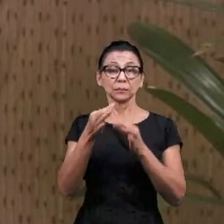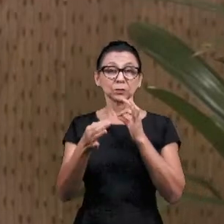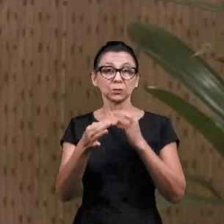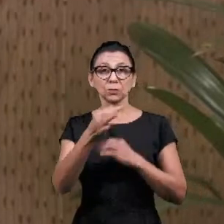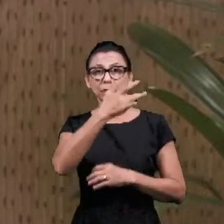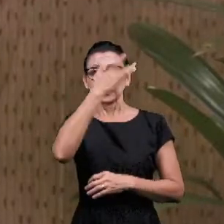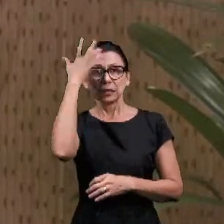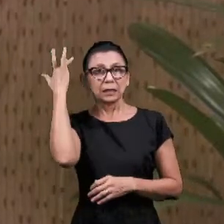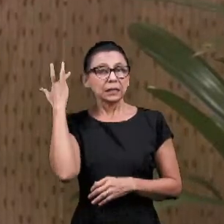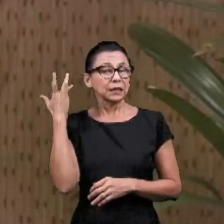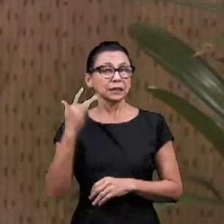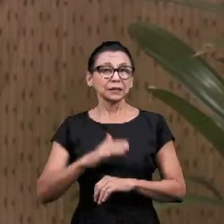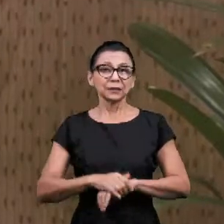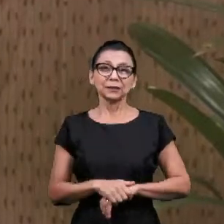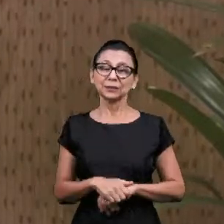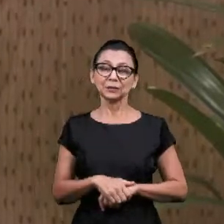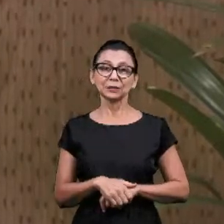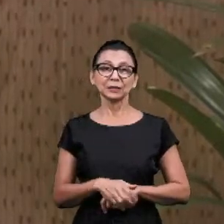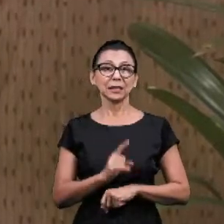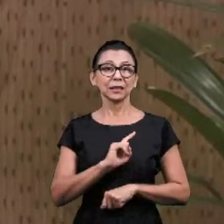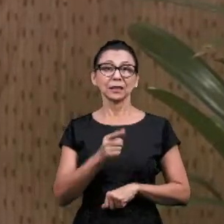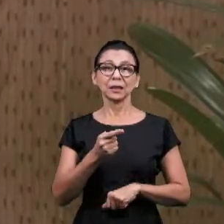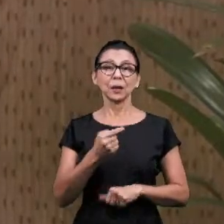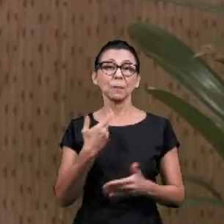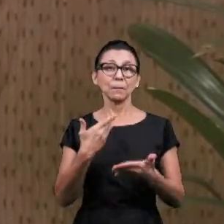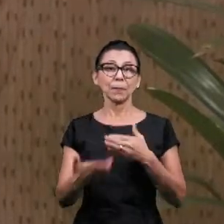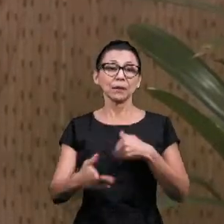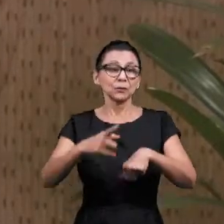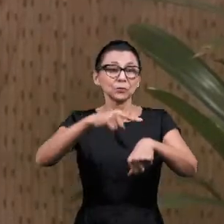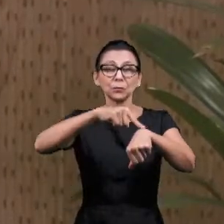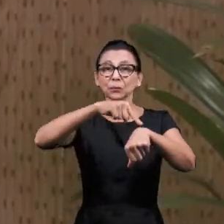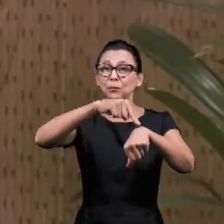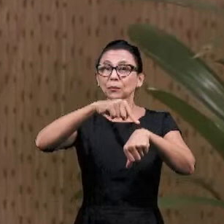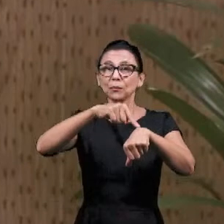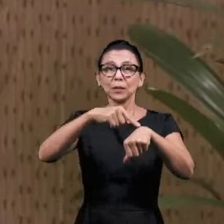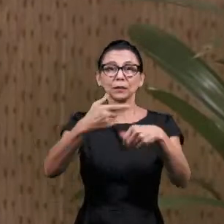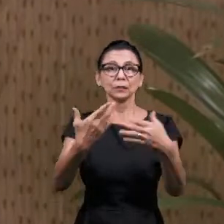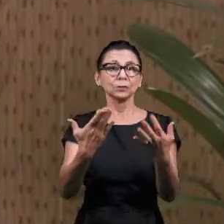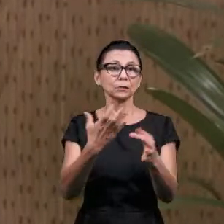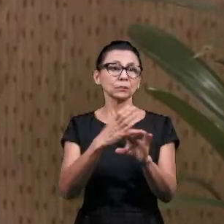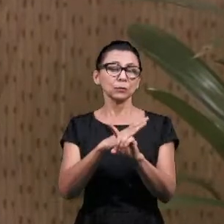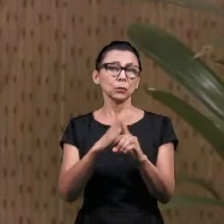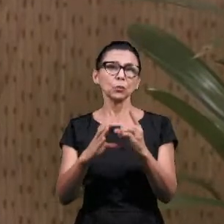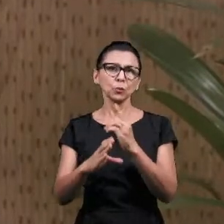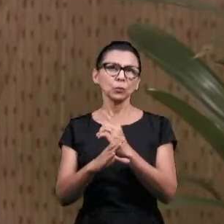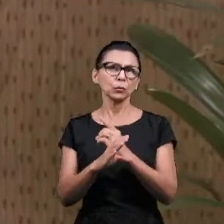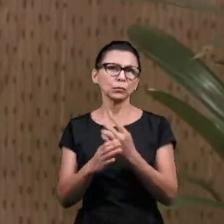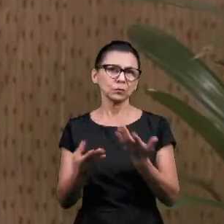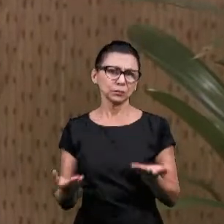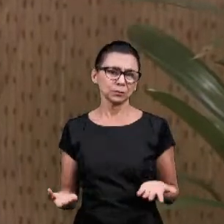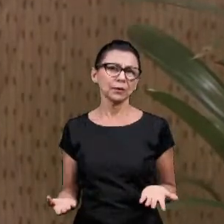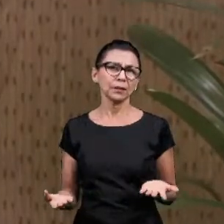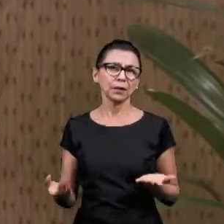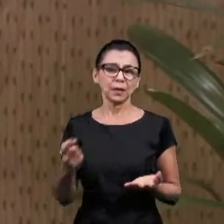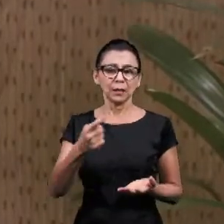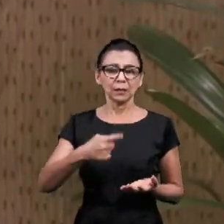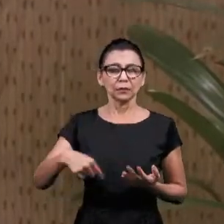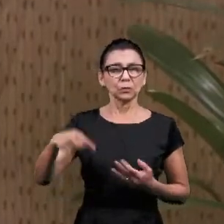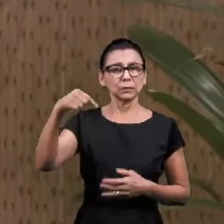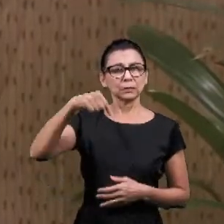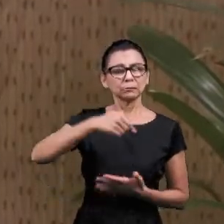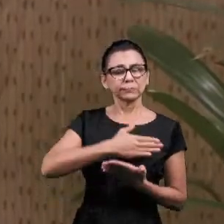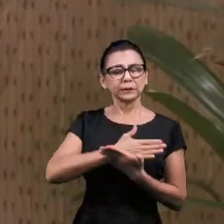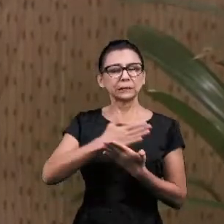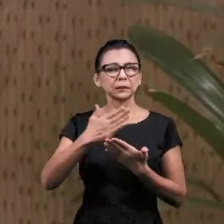se não é um momento ali de busca para o culto, que normalmente acontece na igreja, mas é o momento em que nós começamos a tratar do